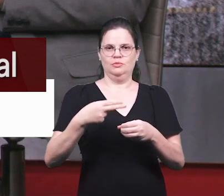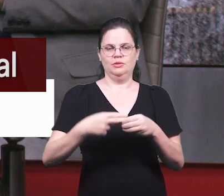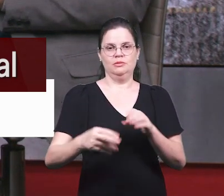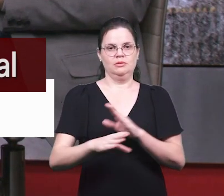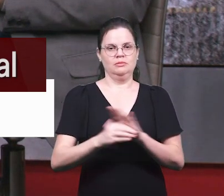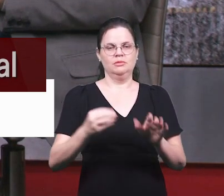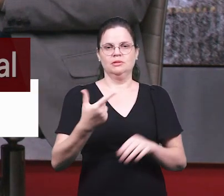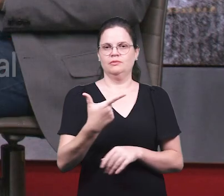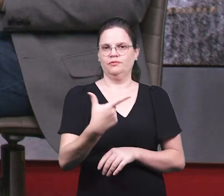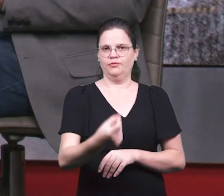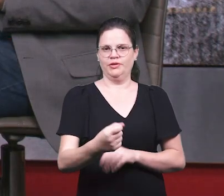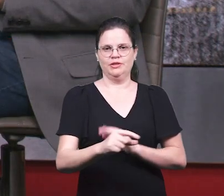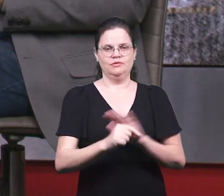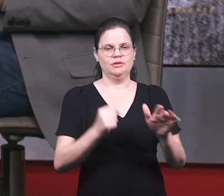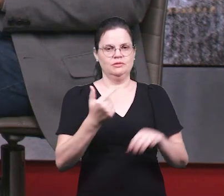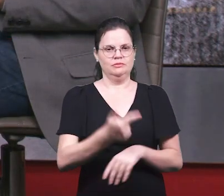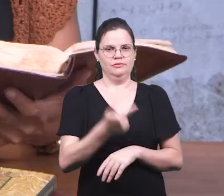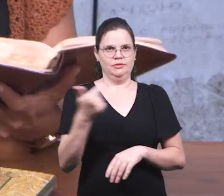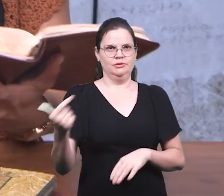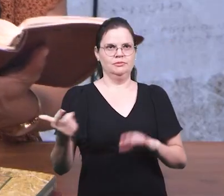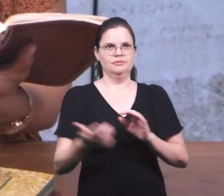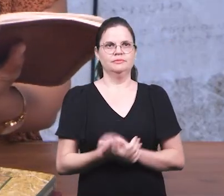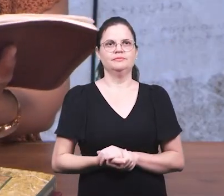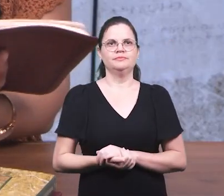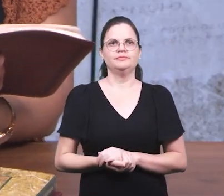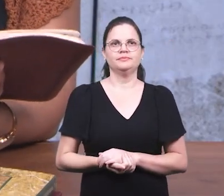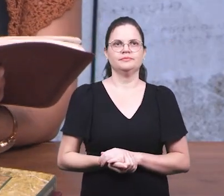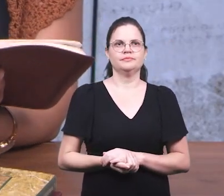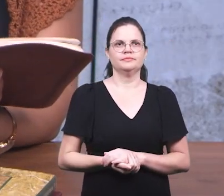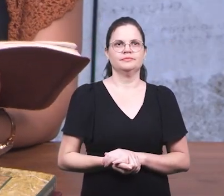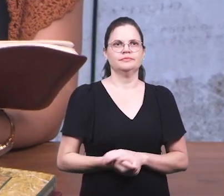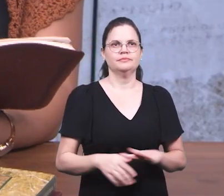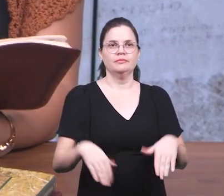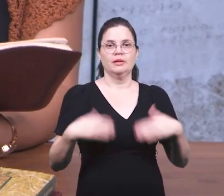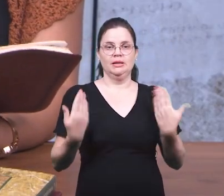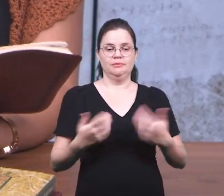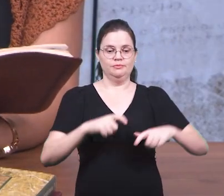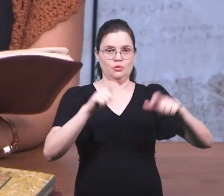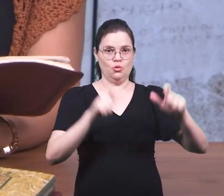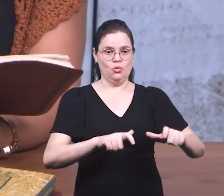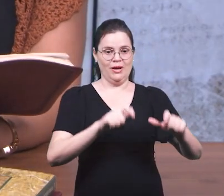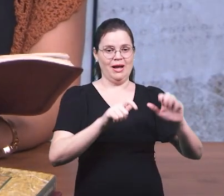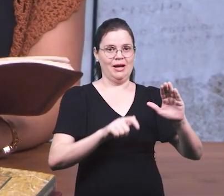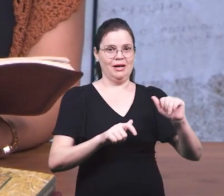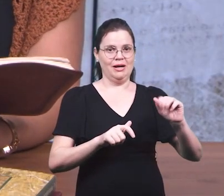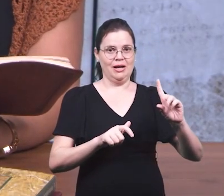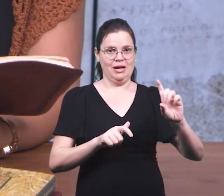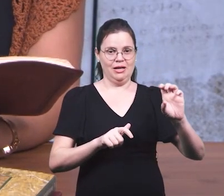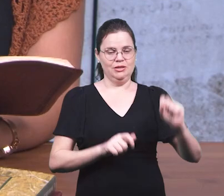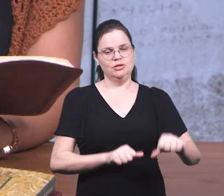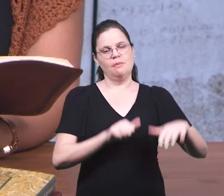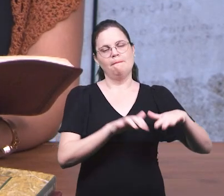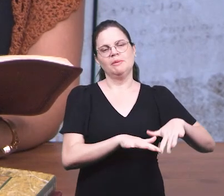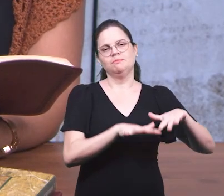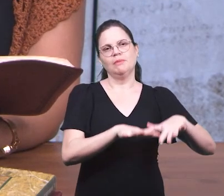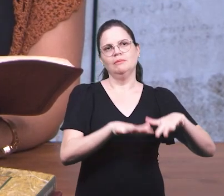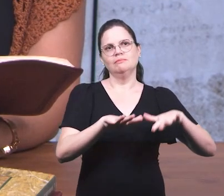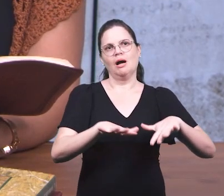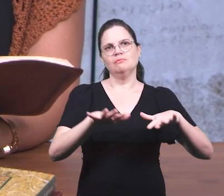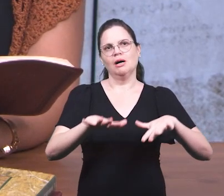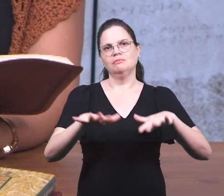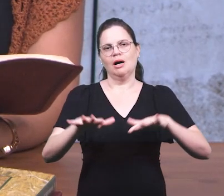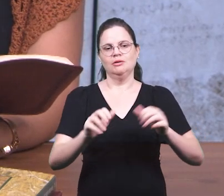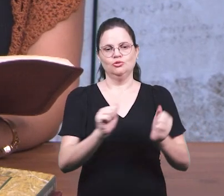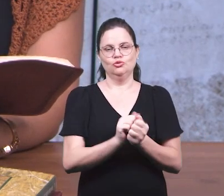no versículo 22. Então partiram de Cádiz e os filhos de Israel,